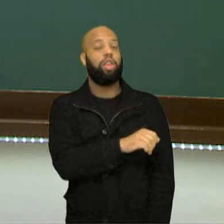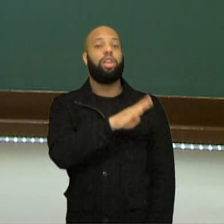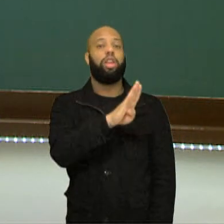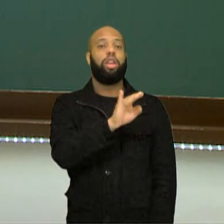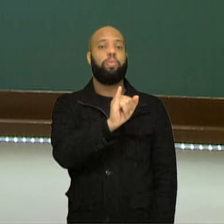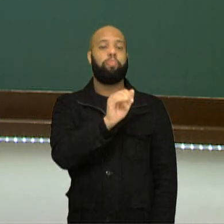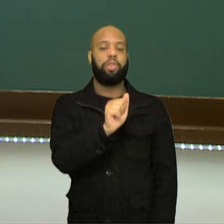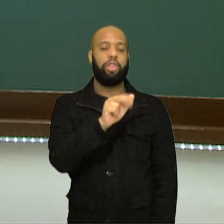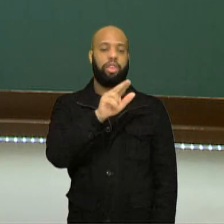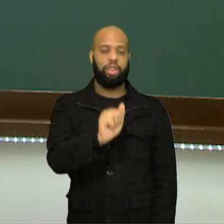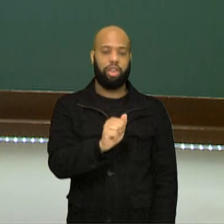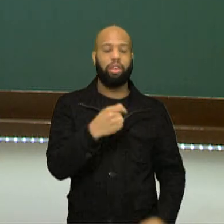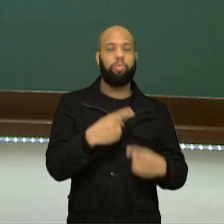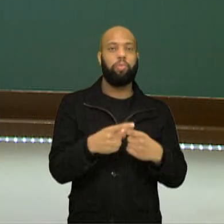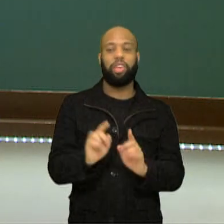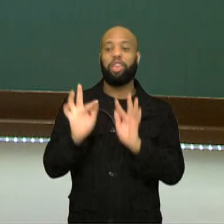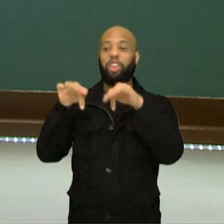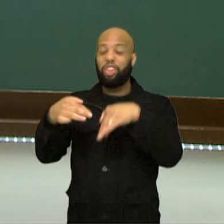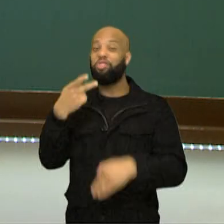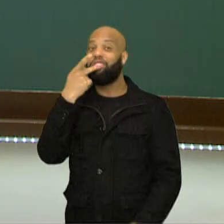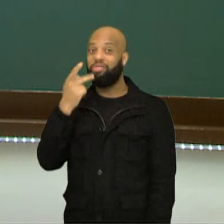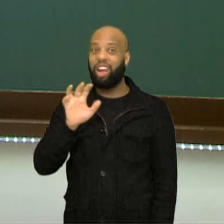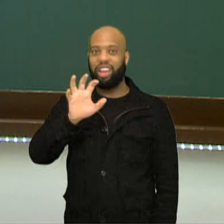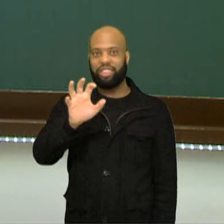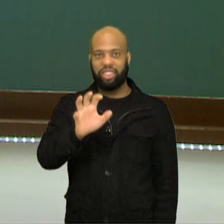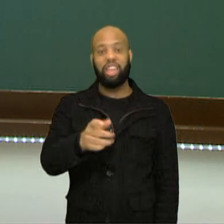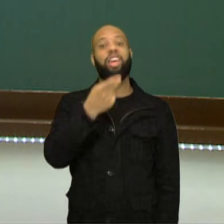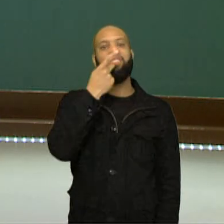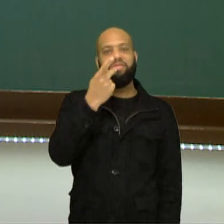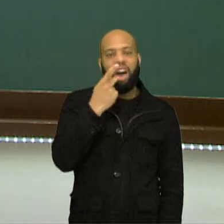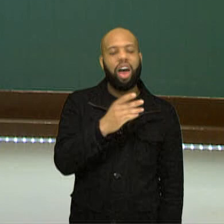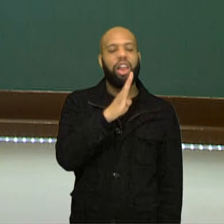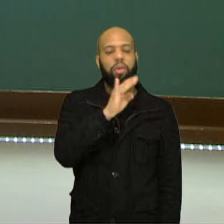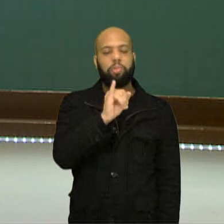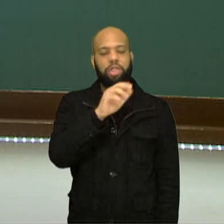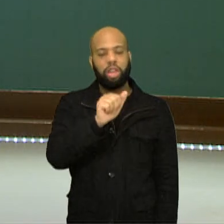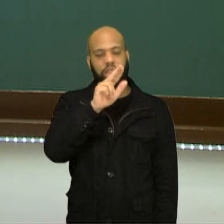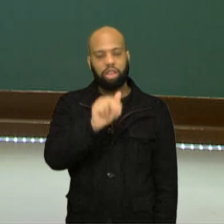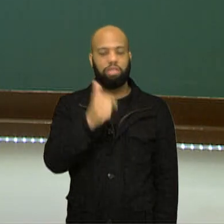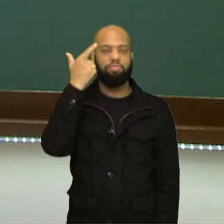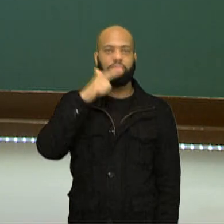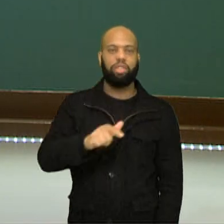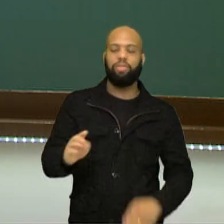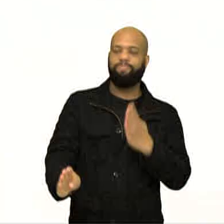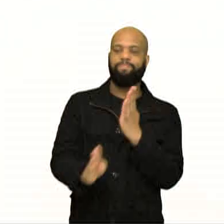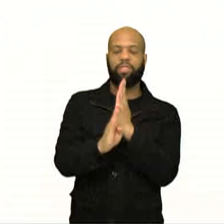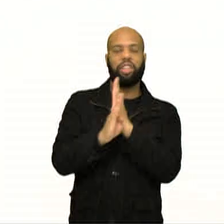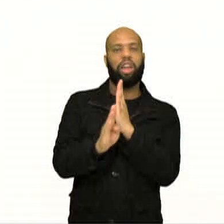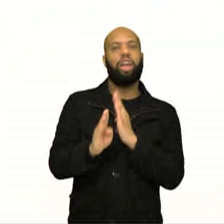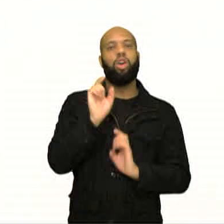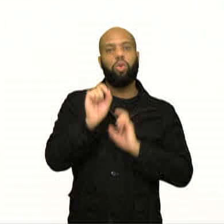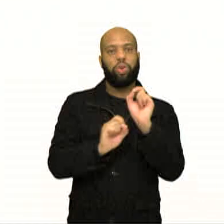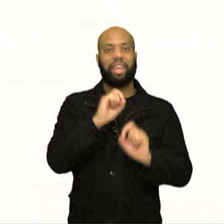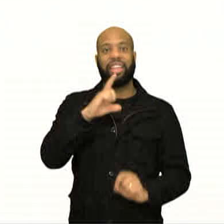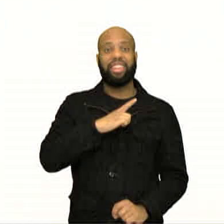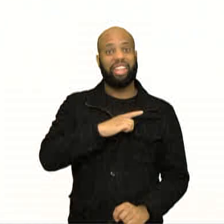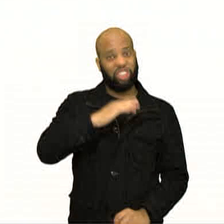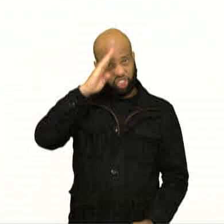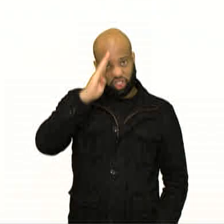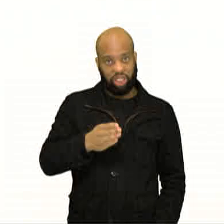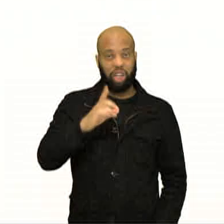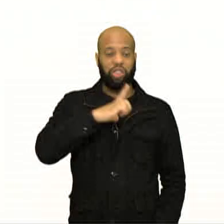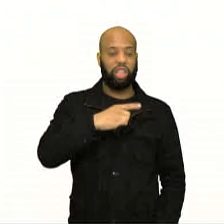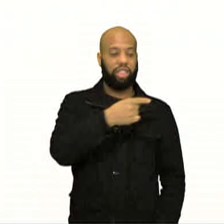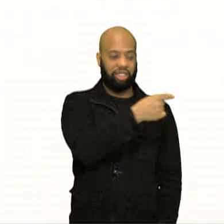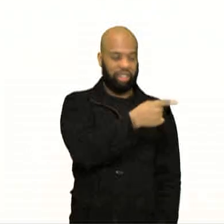no final é dito comenta Bianca, né? Facilitando a identificação do discurso direto que está entre